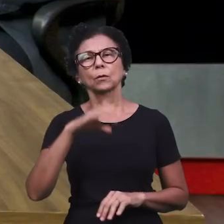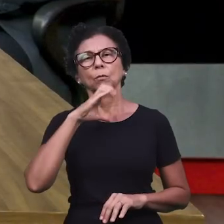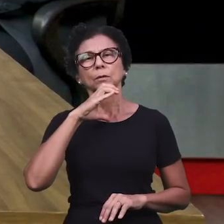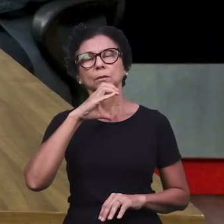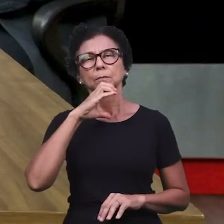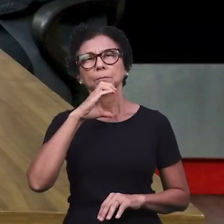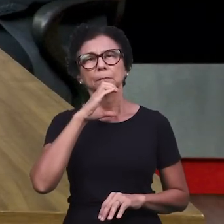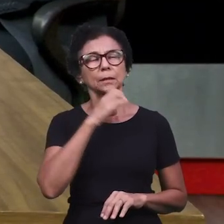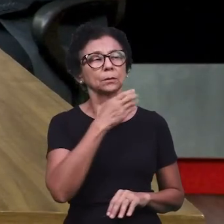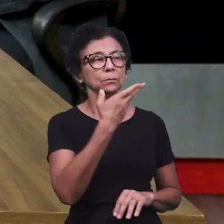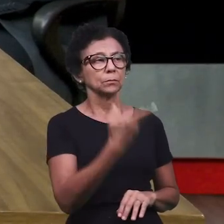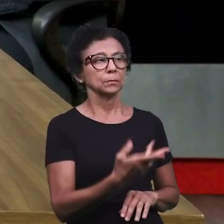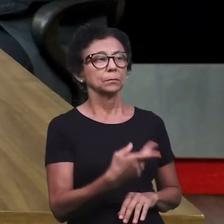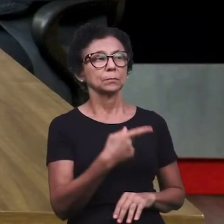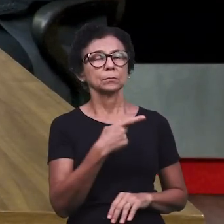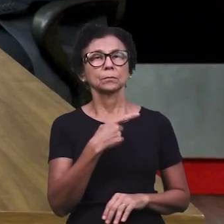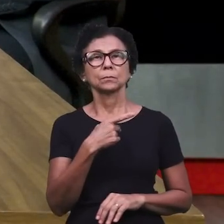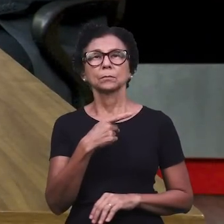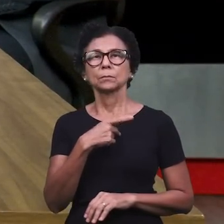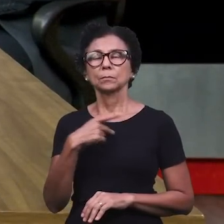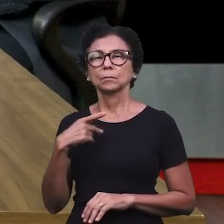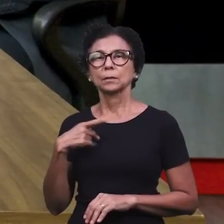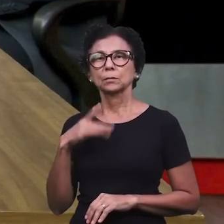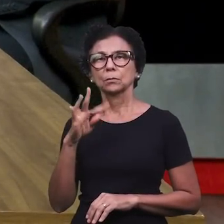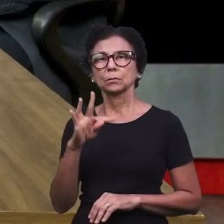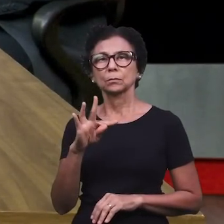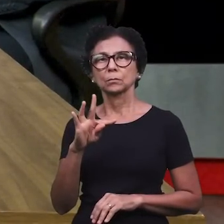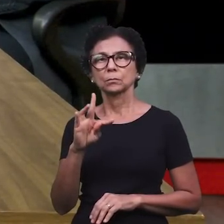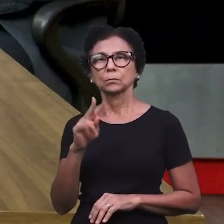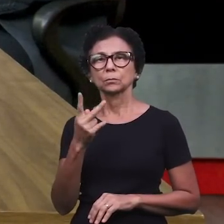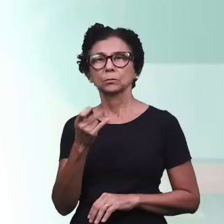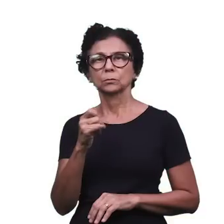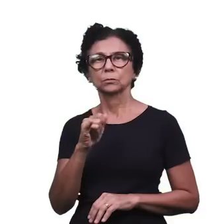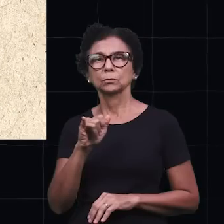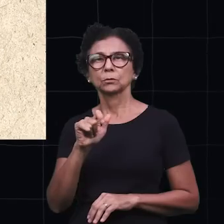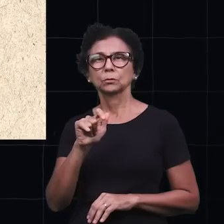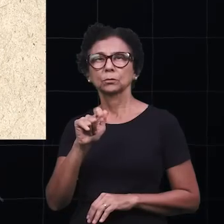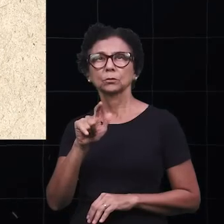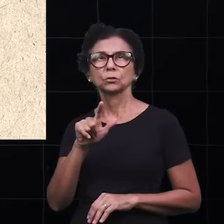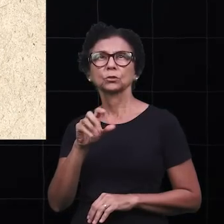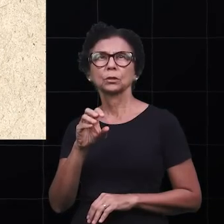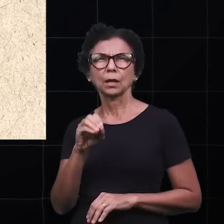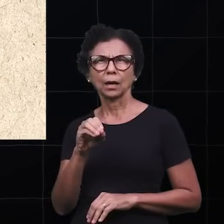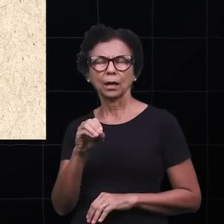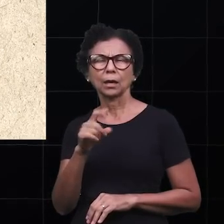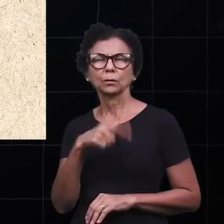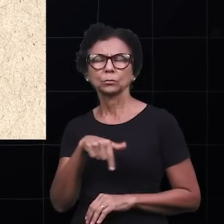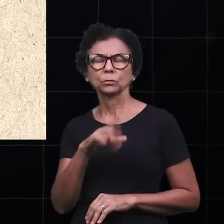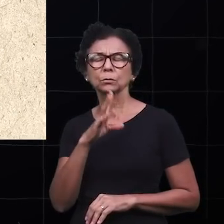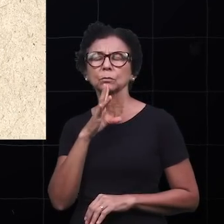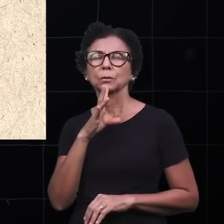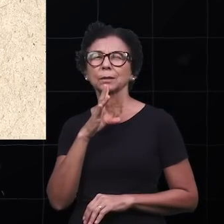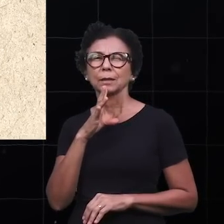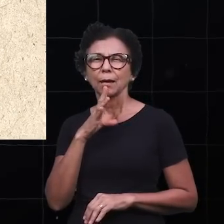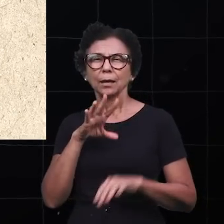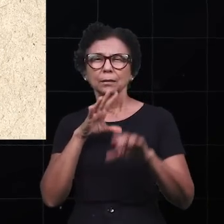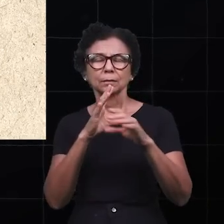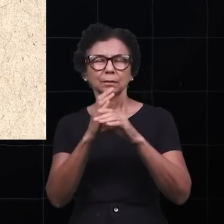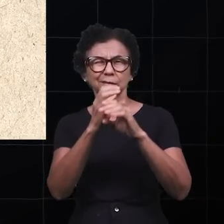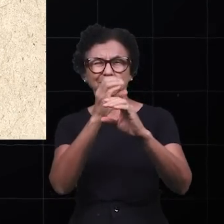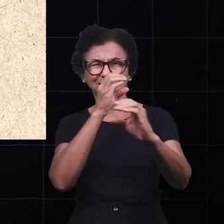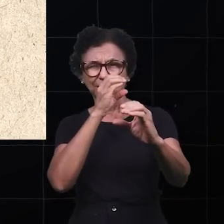conhecimento. Professor Tiago Costa, paz do Senhor. Paz do Senhor a todos os irmãos. Professor Tiago Costa, já conhecido bastante por todos,